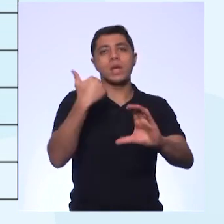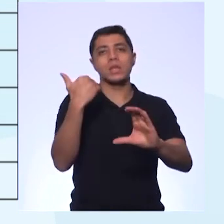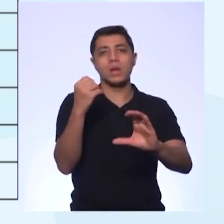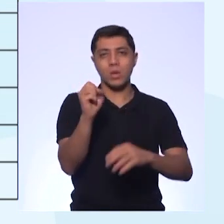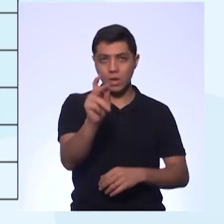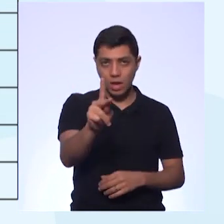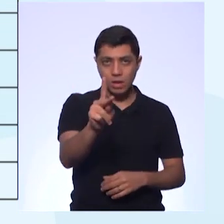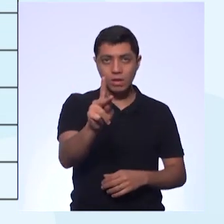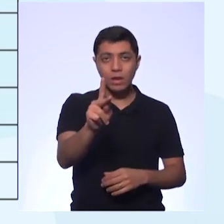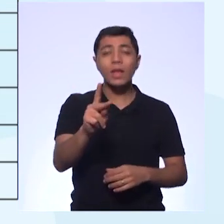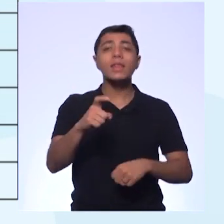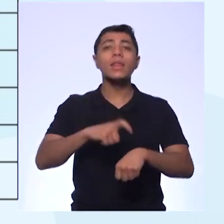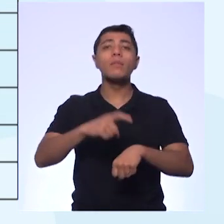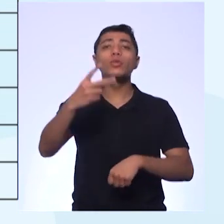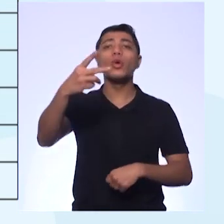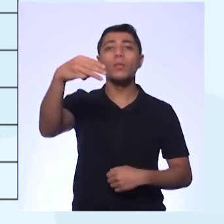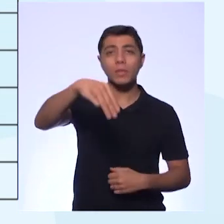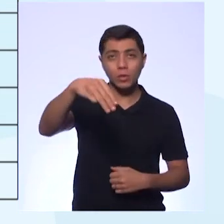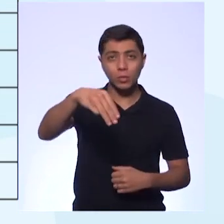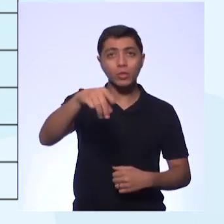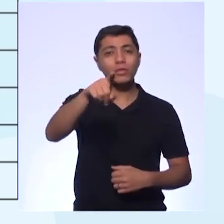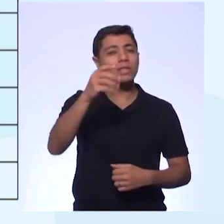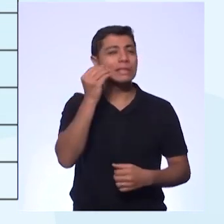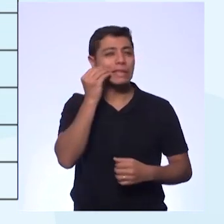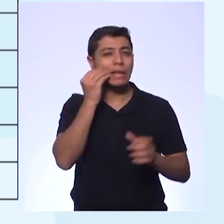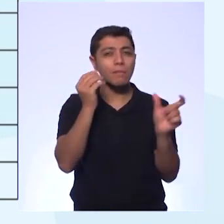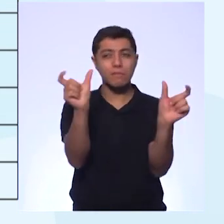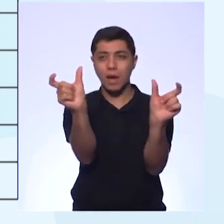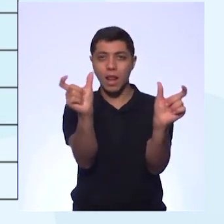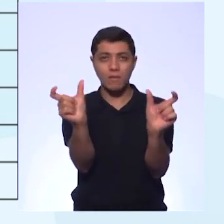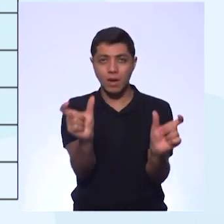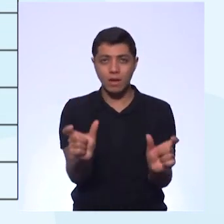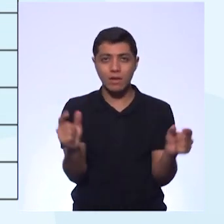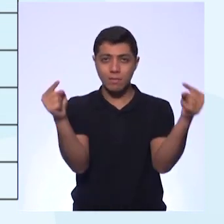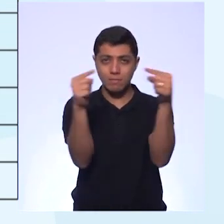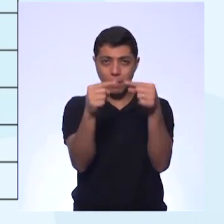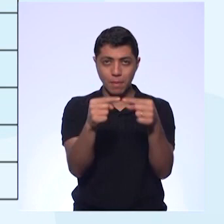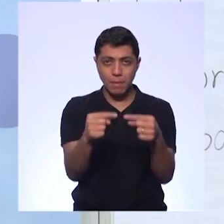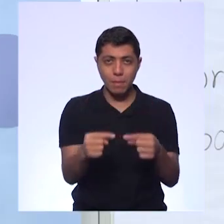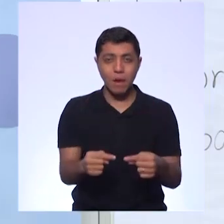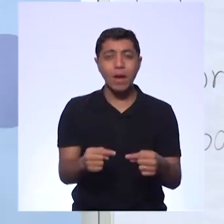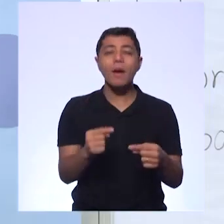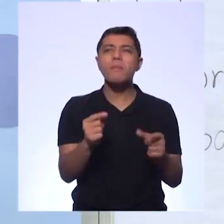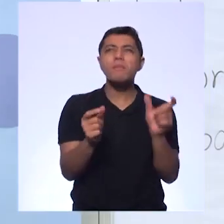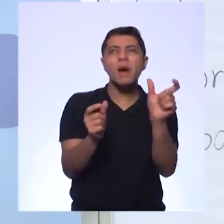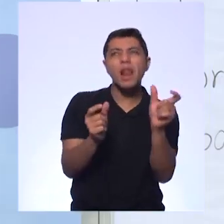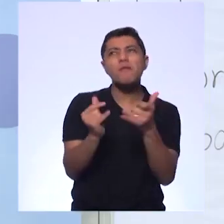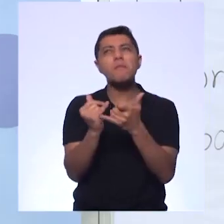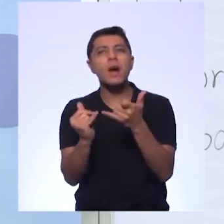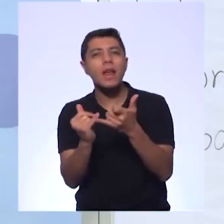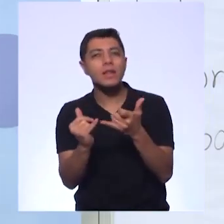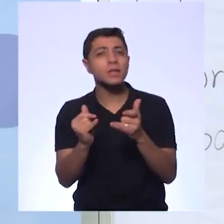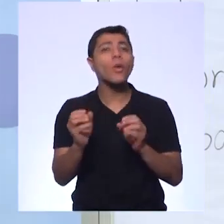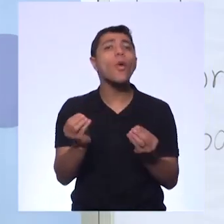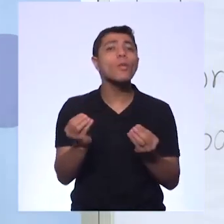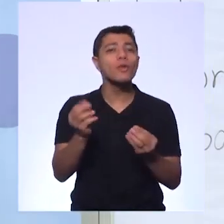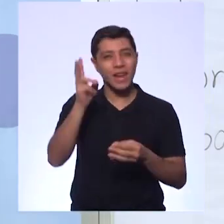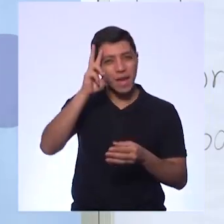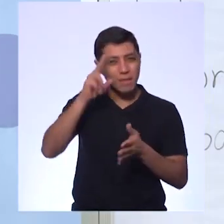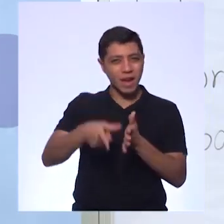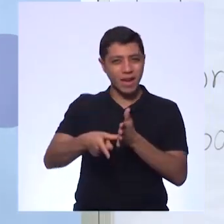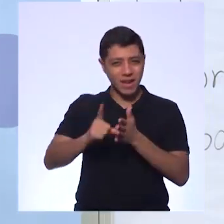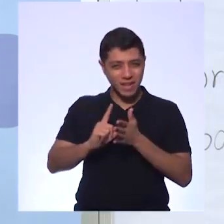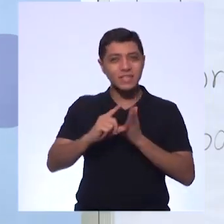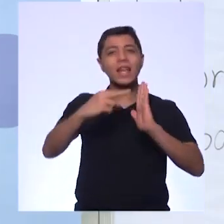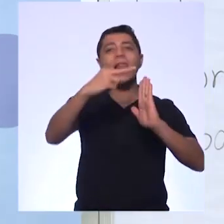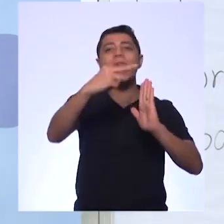Então, vocês têm agora 2 minutinhos para fazer essa relação das palavras que vocês acham parecidos. usem aquelas estratégias de leitura que a gente já fala